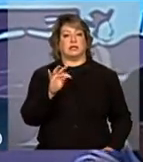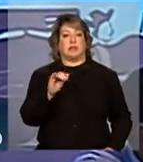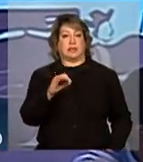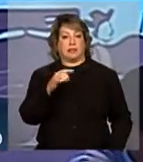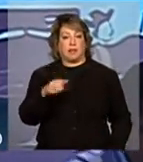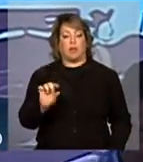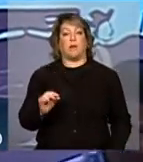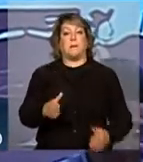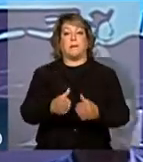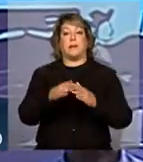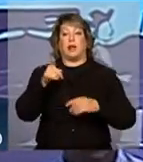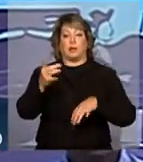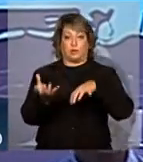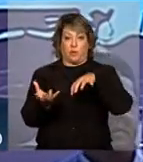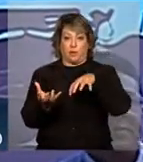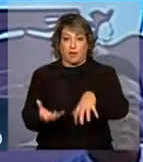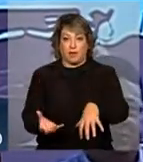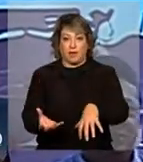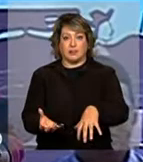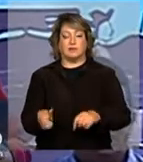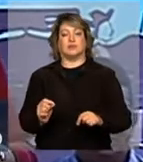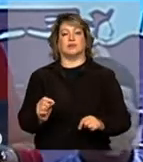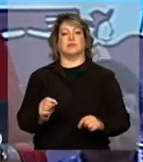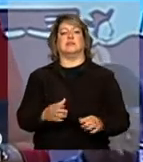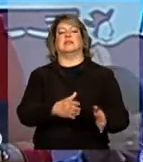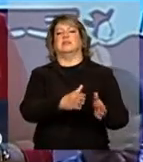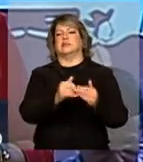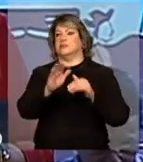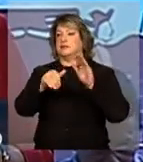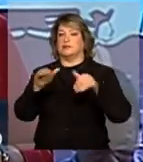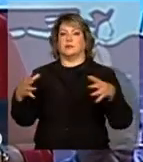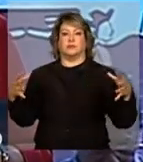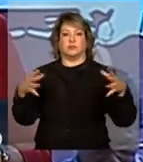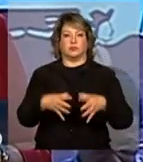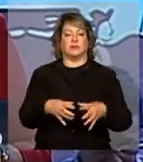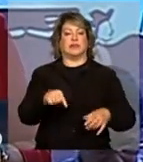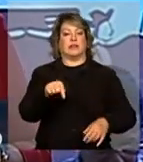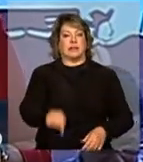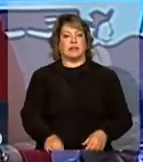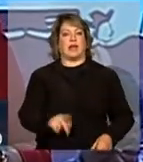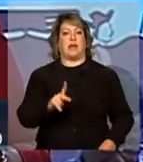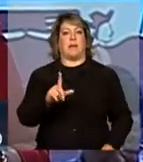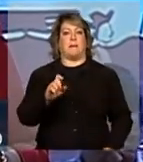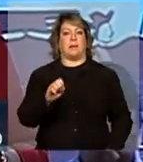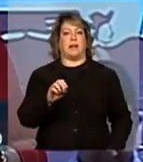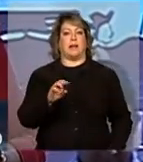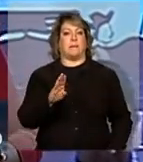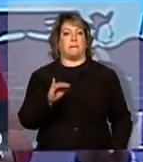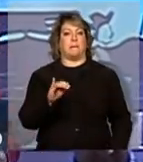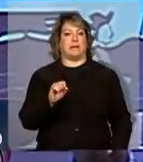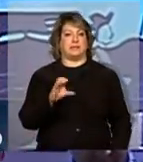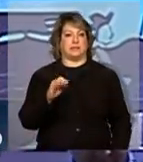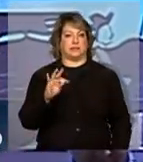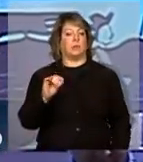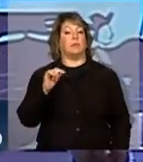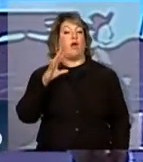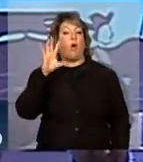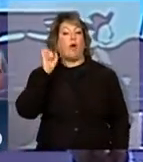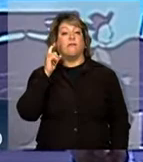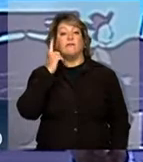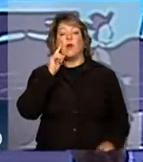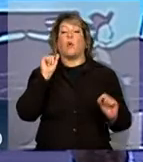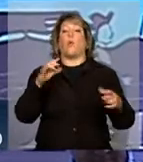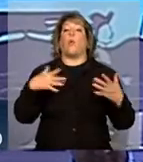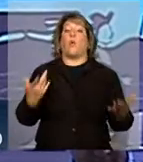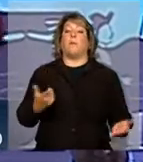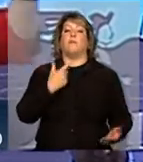ao Congresso Nacional que convocasse esse plebiscito para ouvir sobre como é